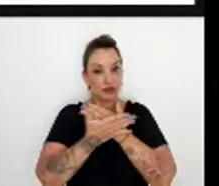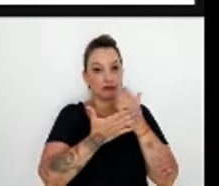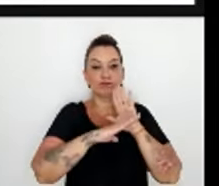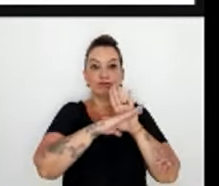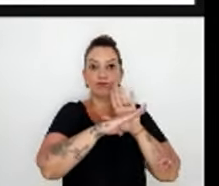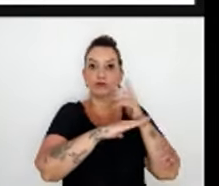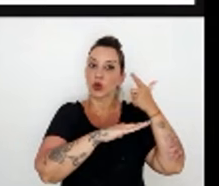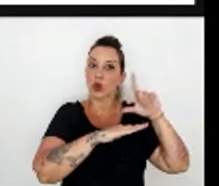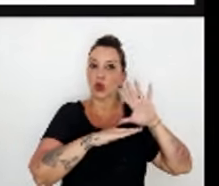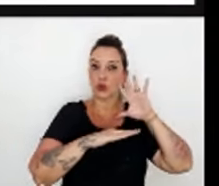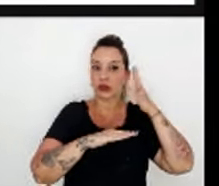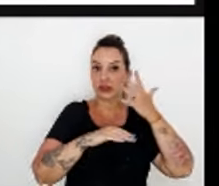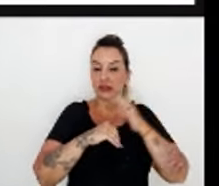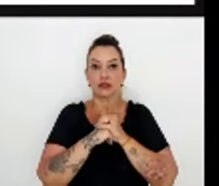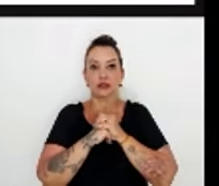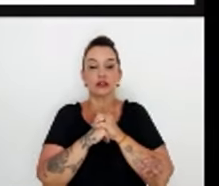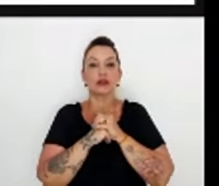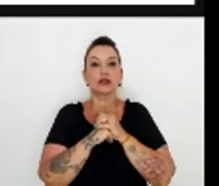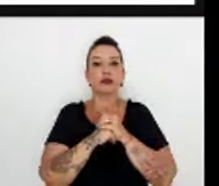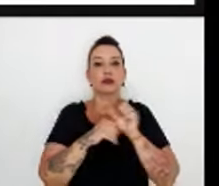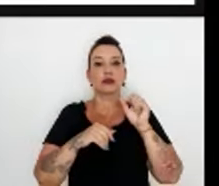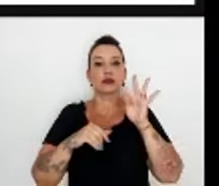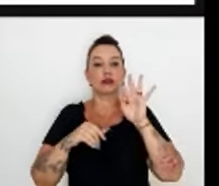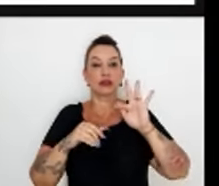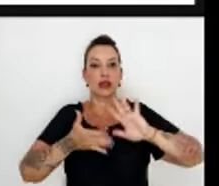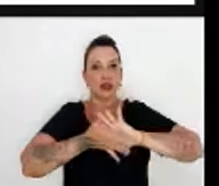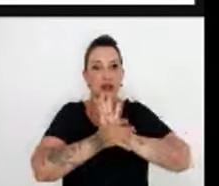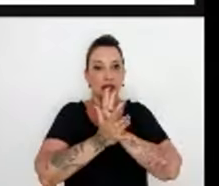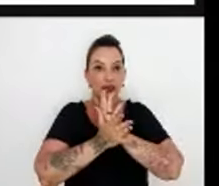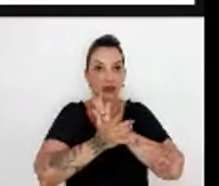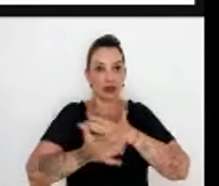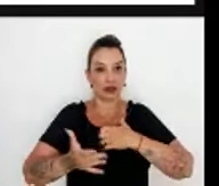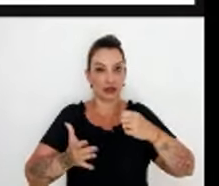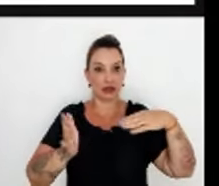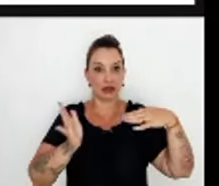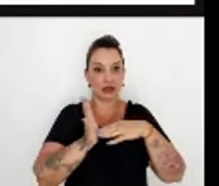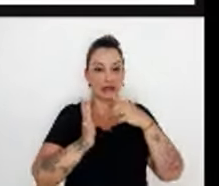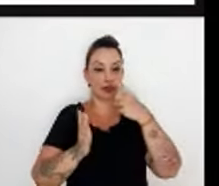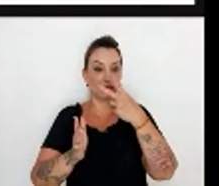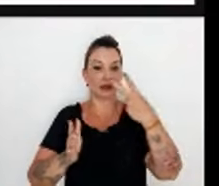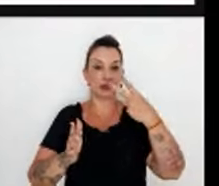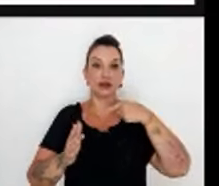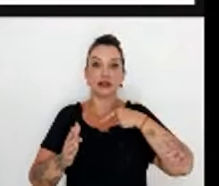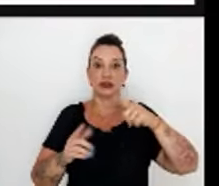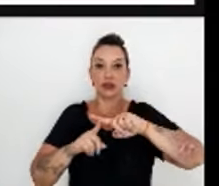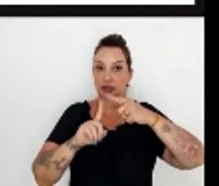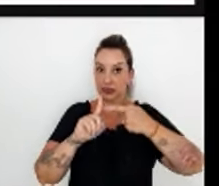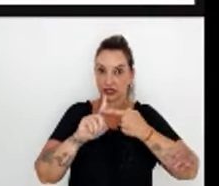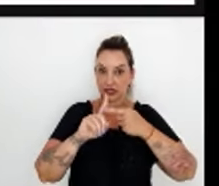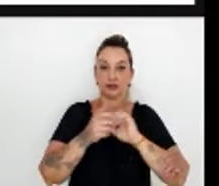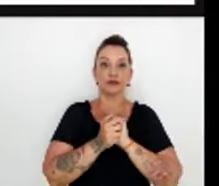no Supremo Tribunal Federal pela descriminalização do aborto até a 12ª semana de gravidez.